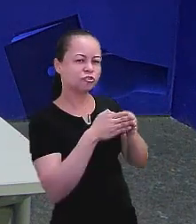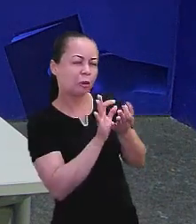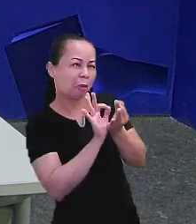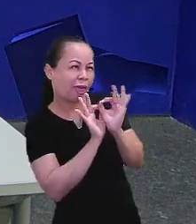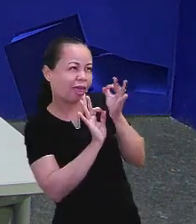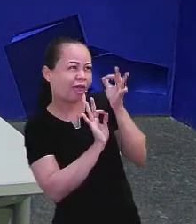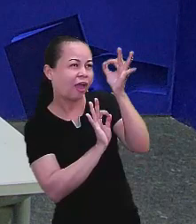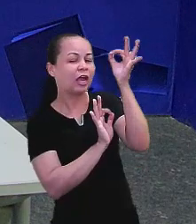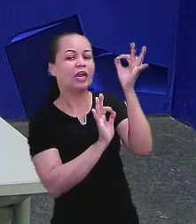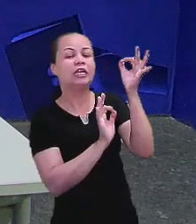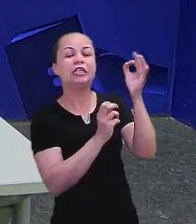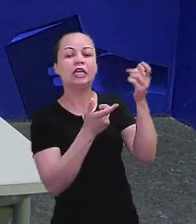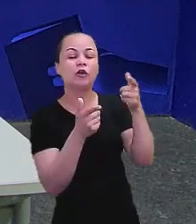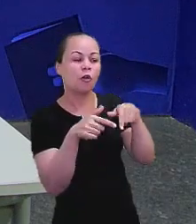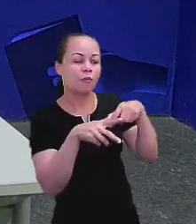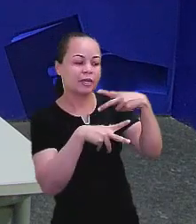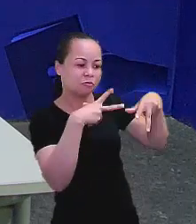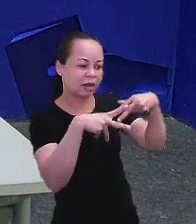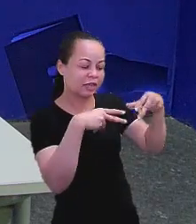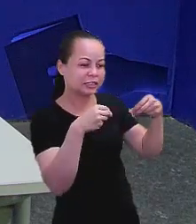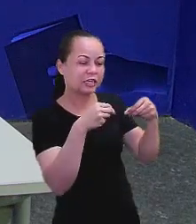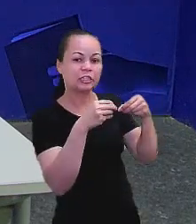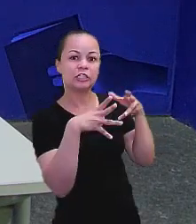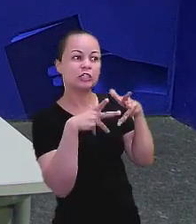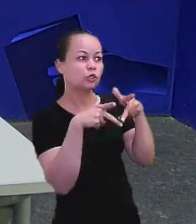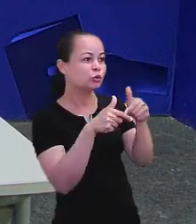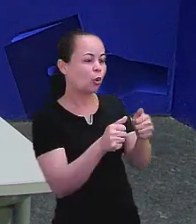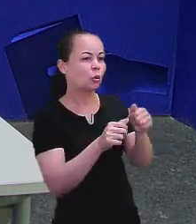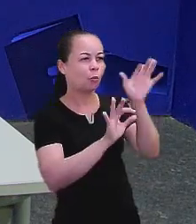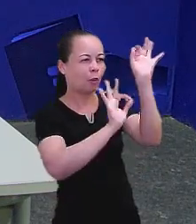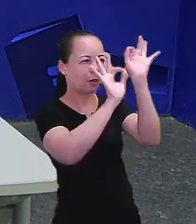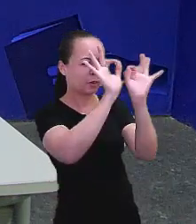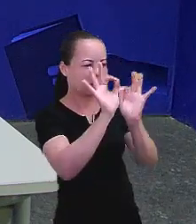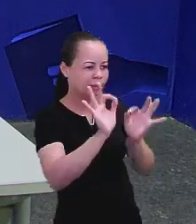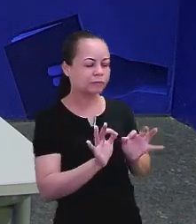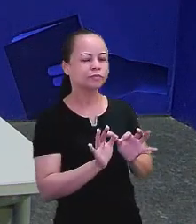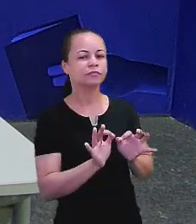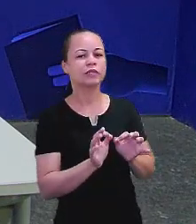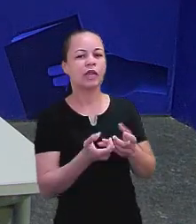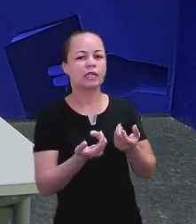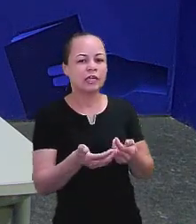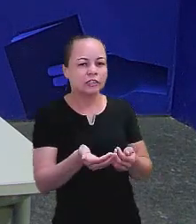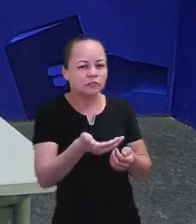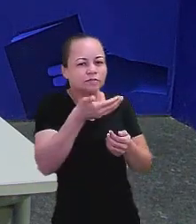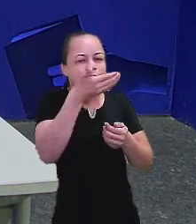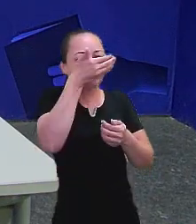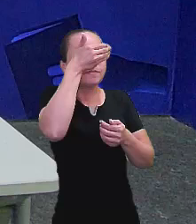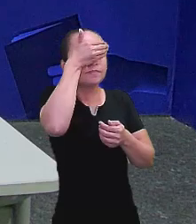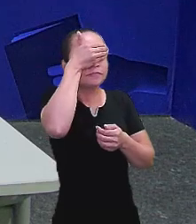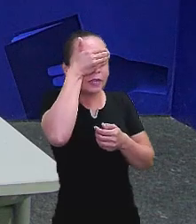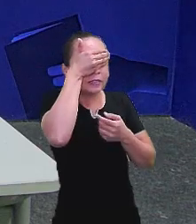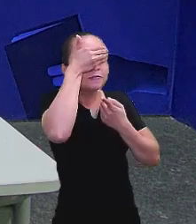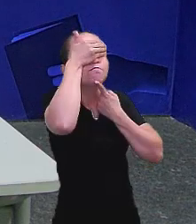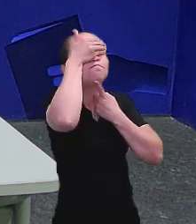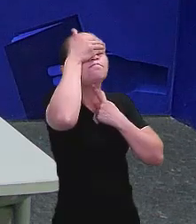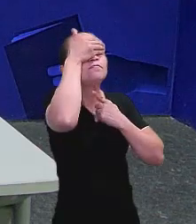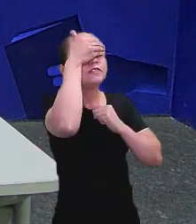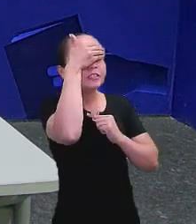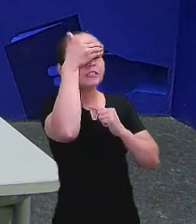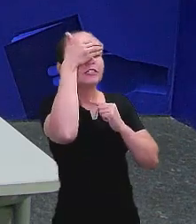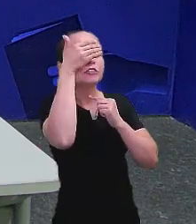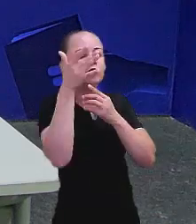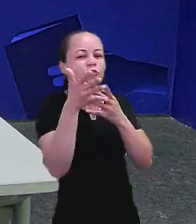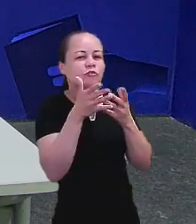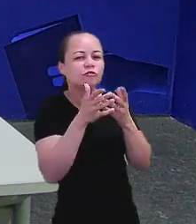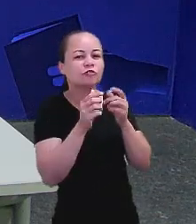que coubesse os presentes de todo mundo. E ele fechou os olhos e desejou com tanta vontade